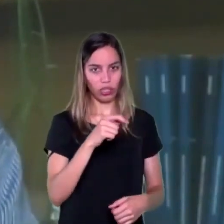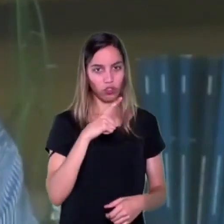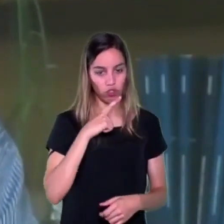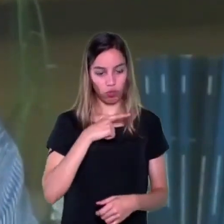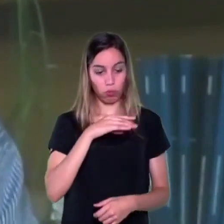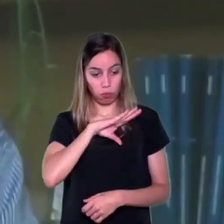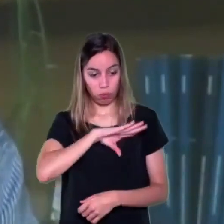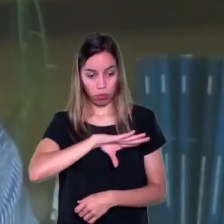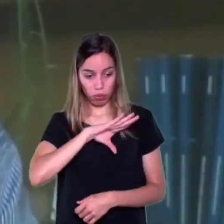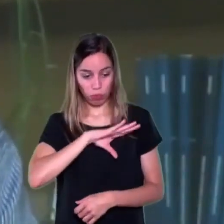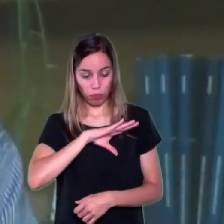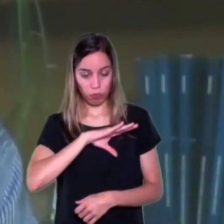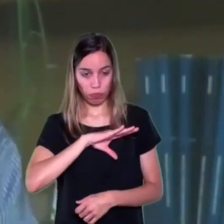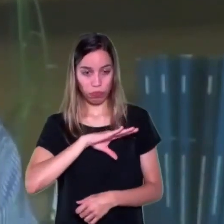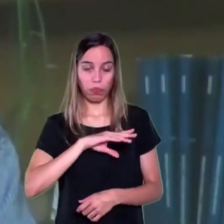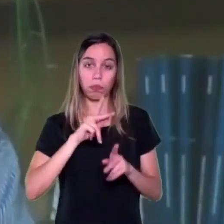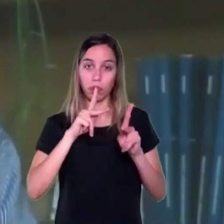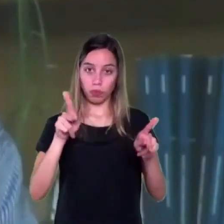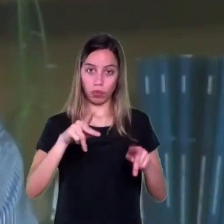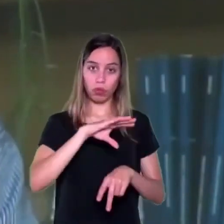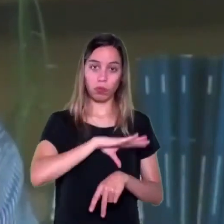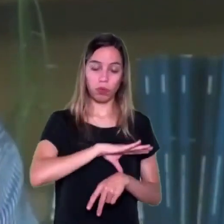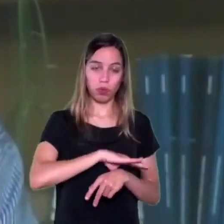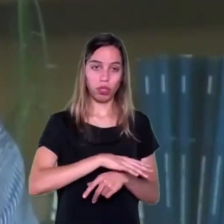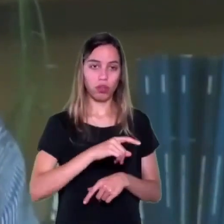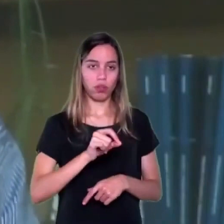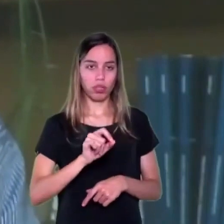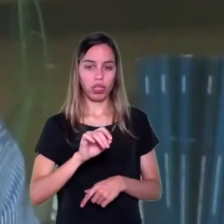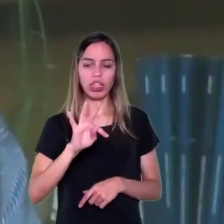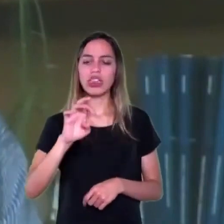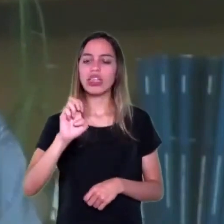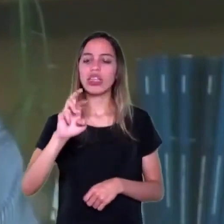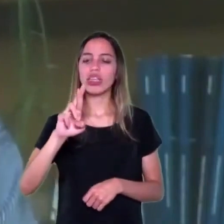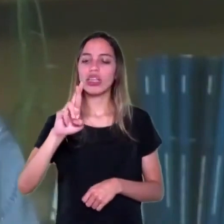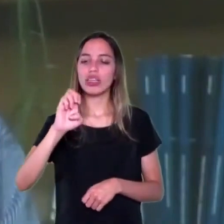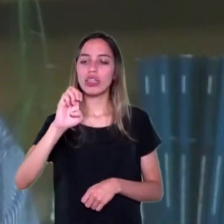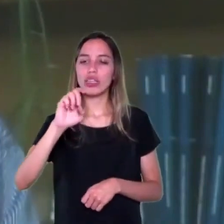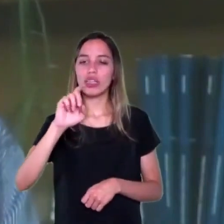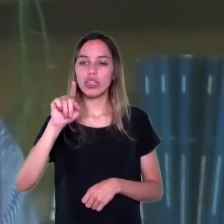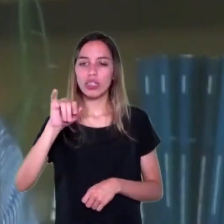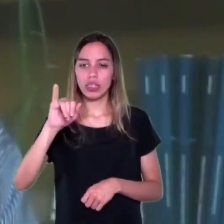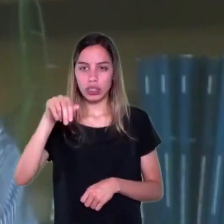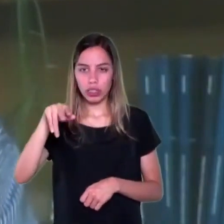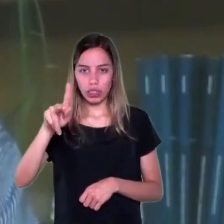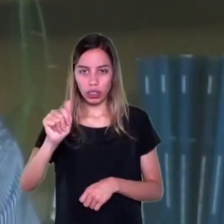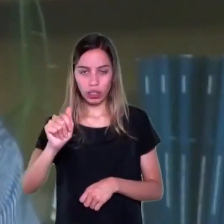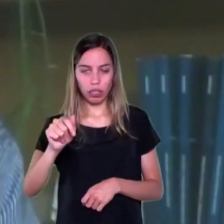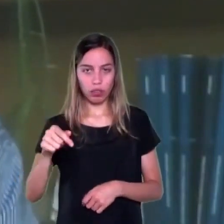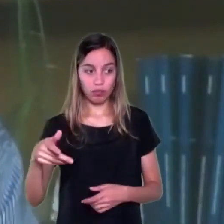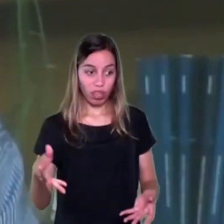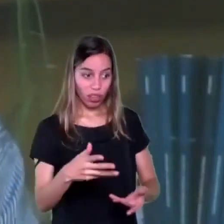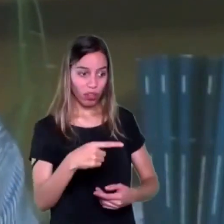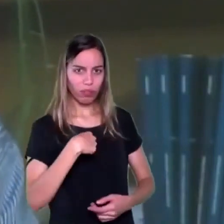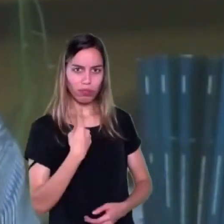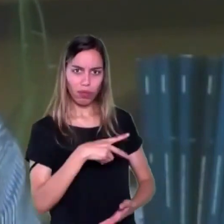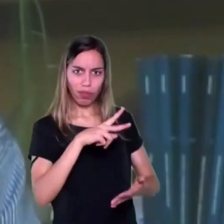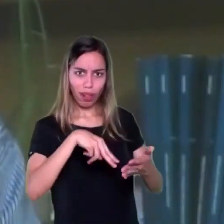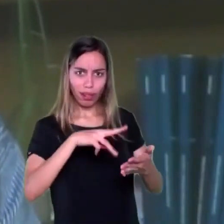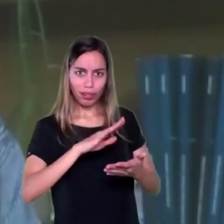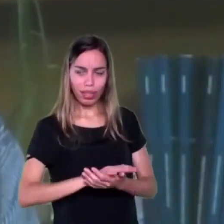uma devoradora de livros e nos incentivou e reacendeu em mim, talvez, esse